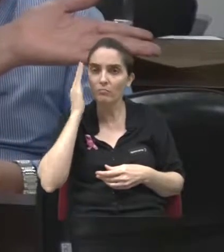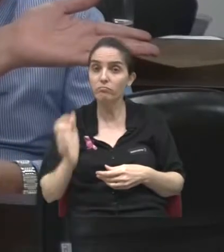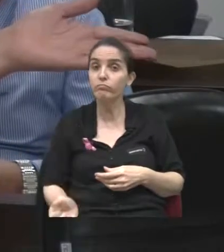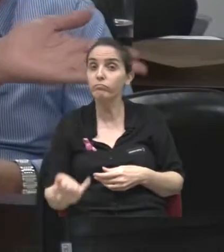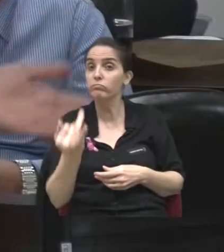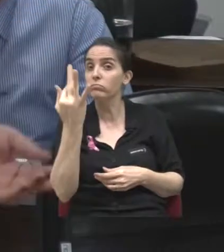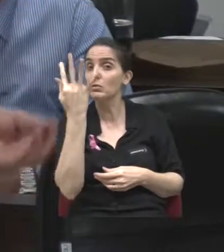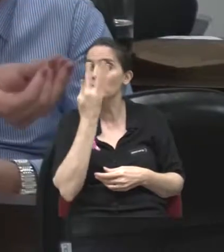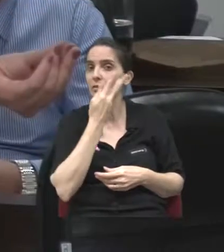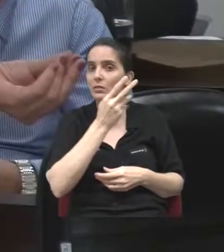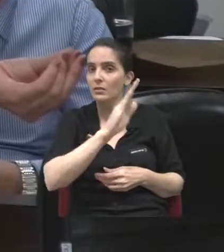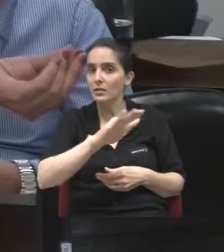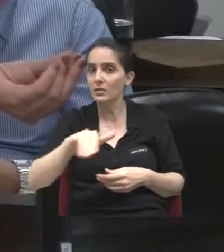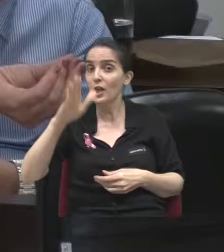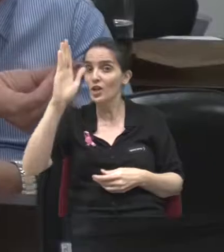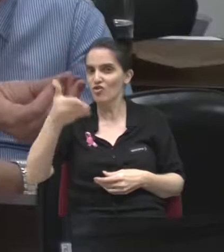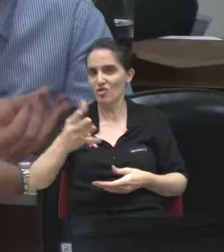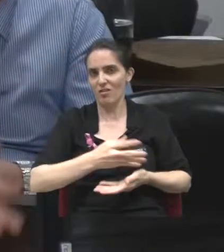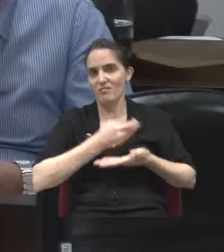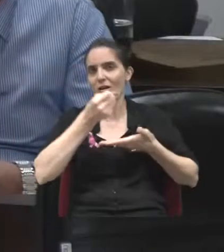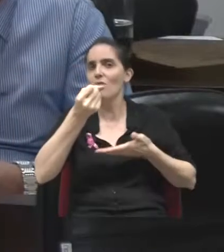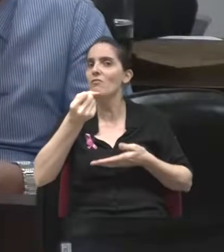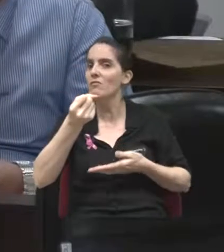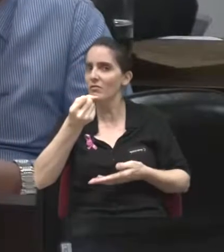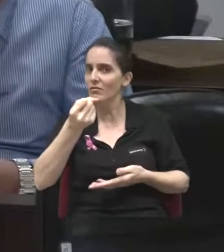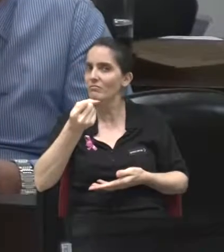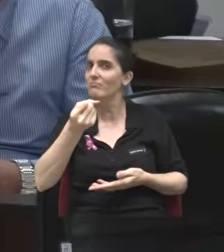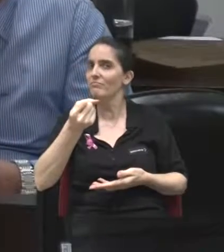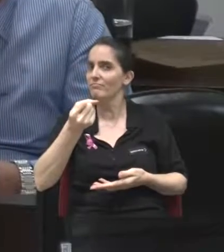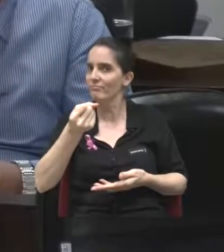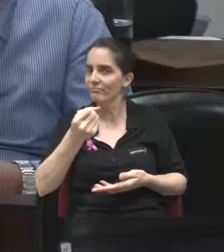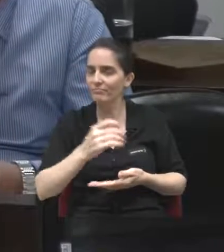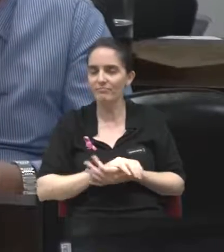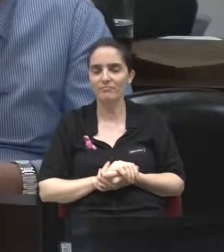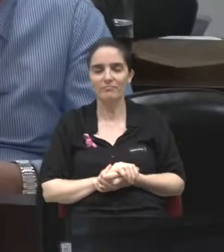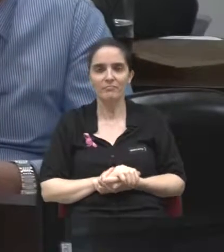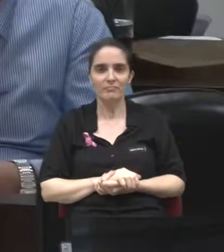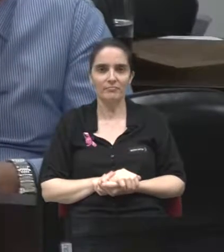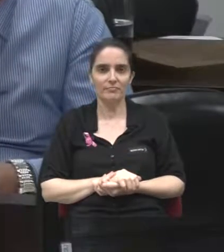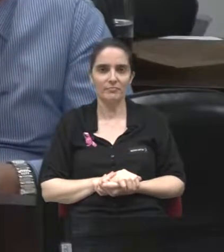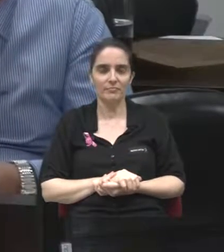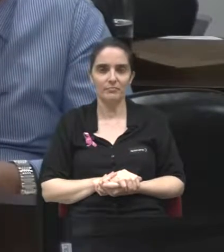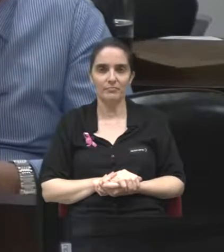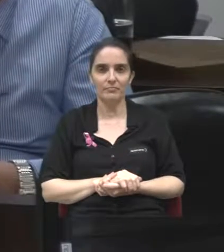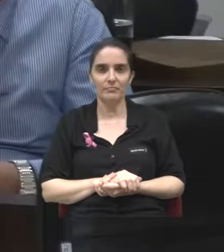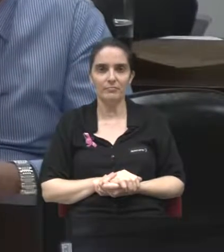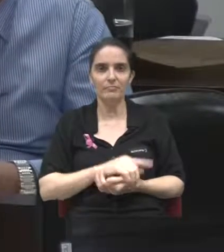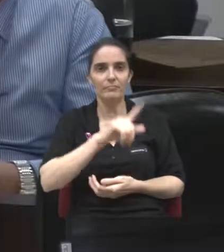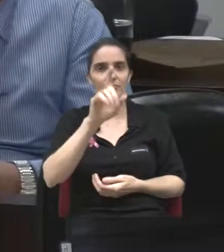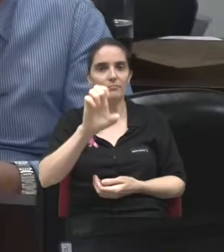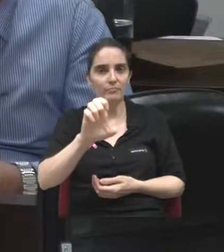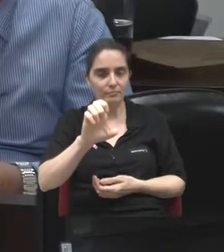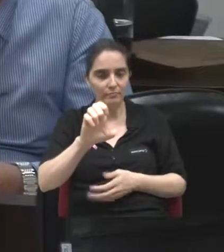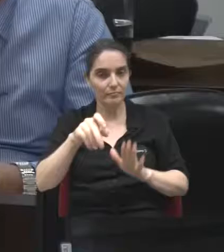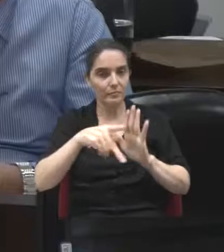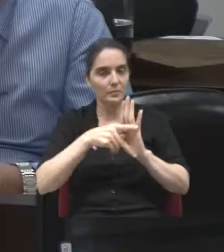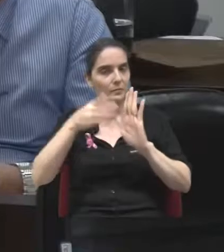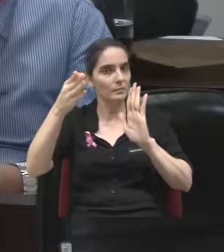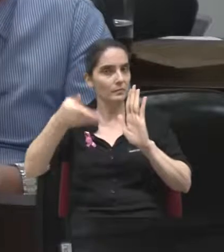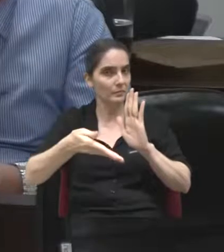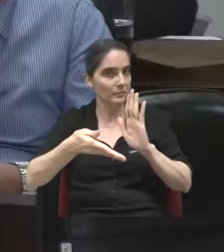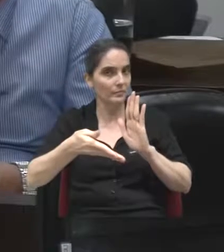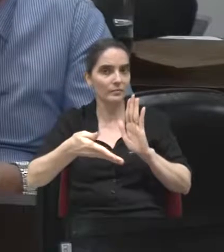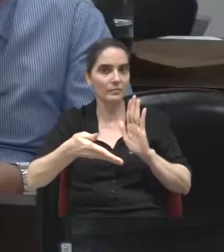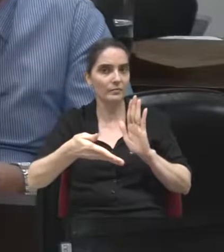já salvou por conta desse treinamento. Então, Zé, o seu projeto nessa noite, ele não é um